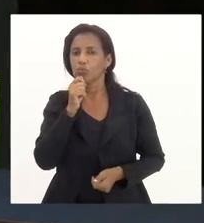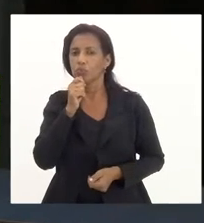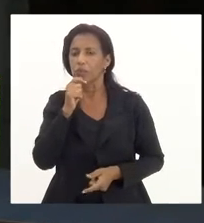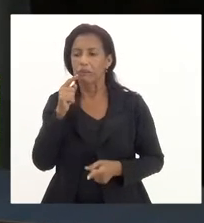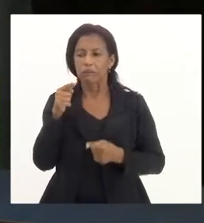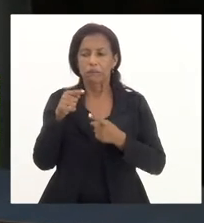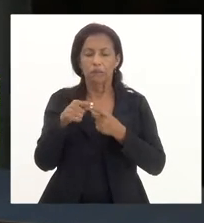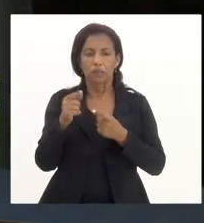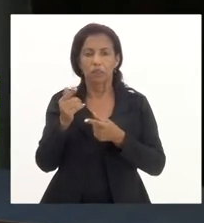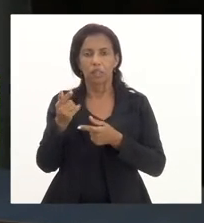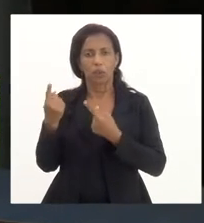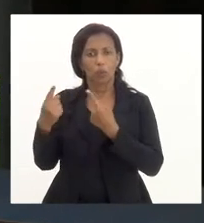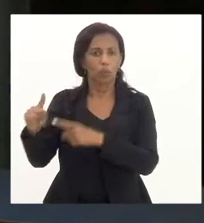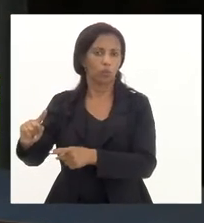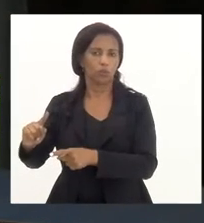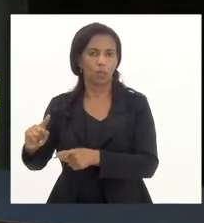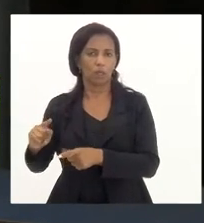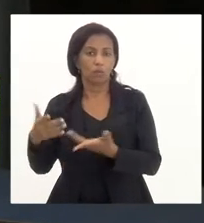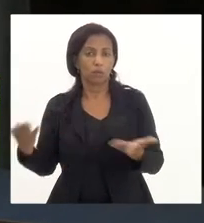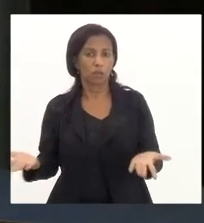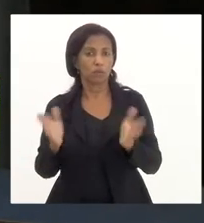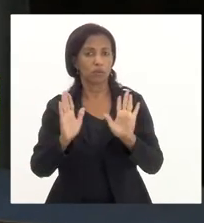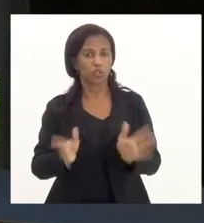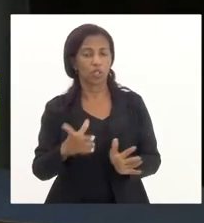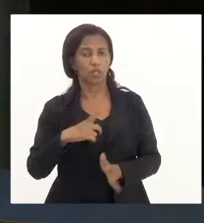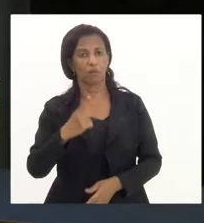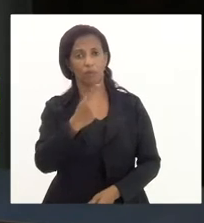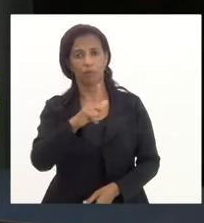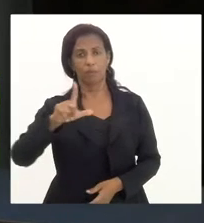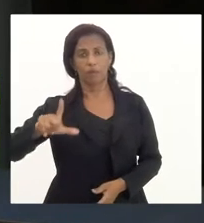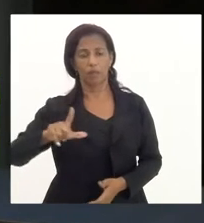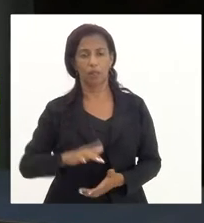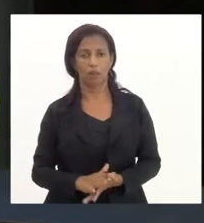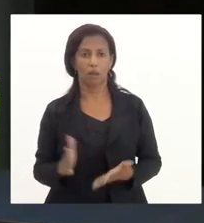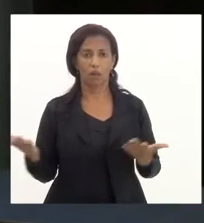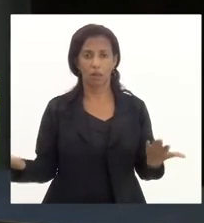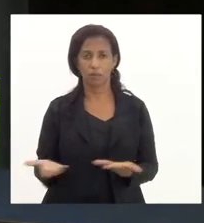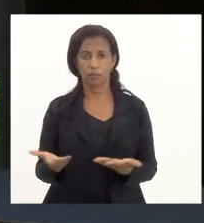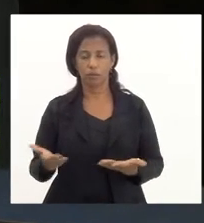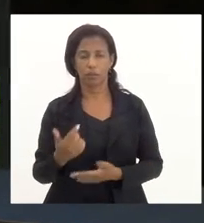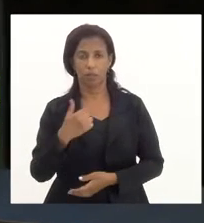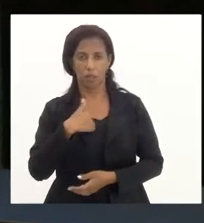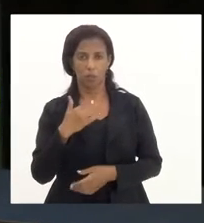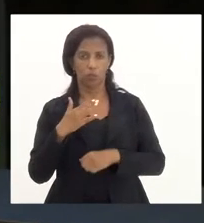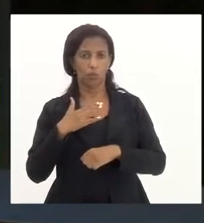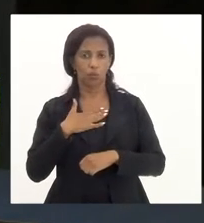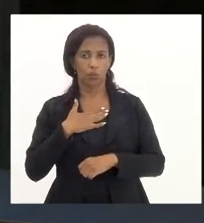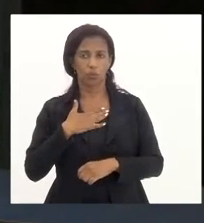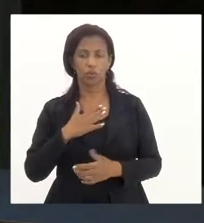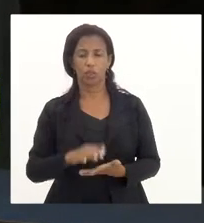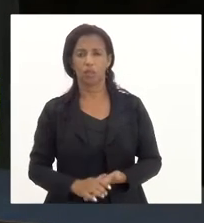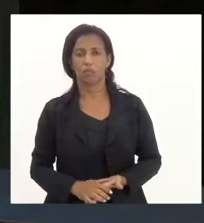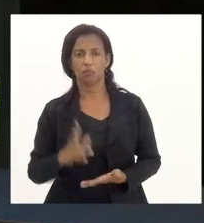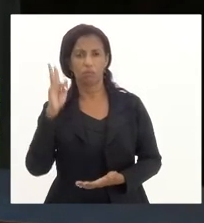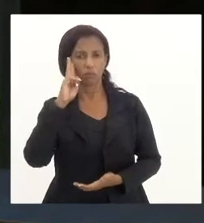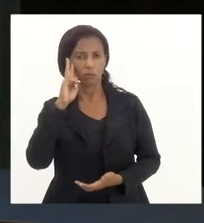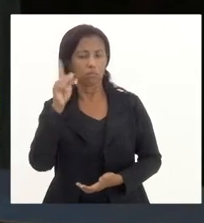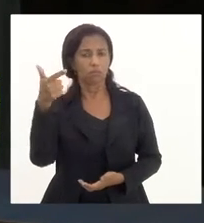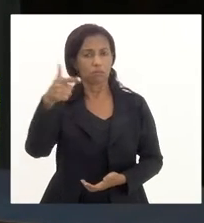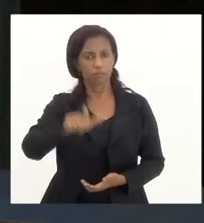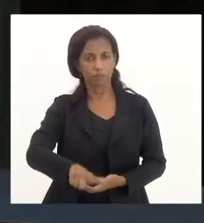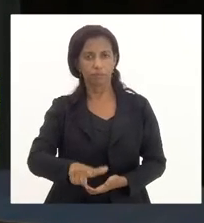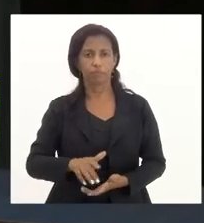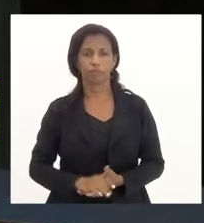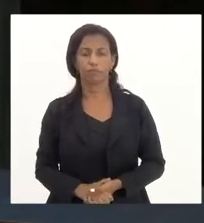objeção tanto que isso já estava previsto no PL é agora eu gostaria de ressaltar mais uma